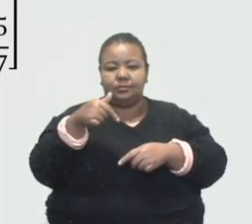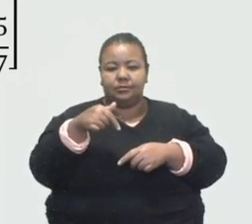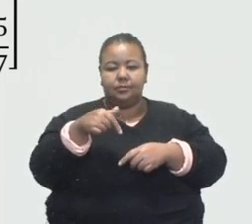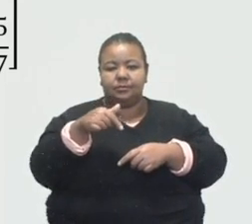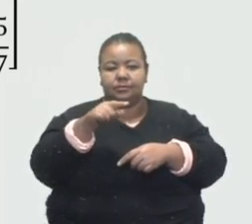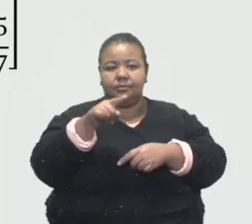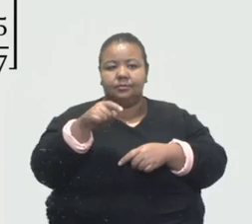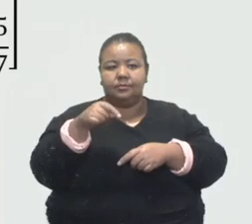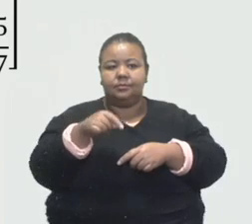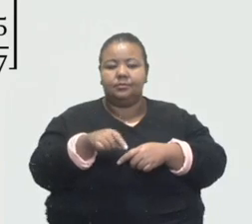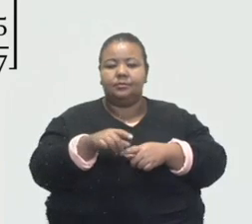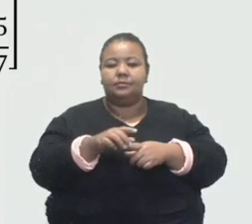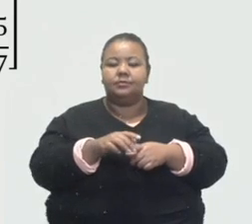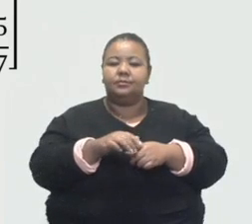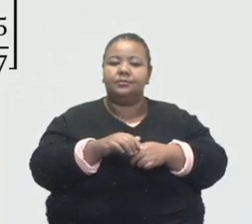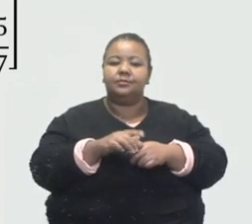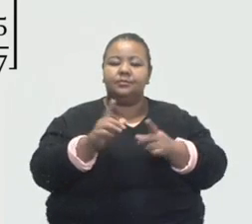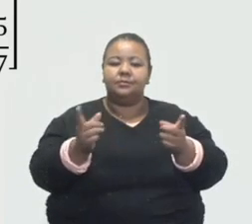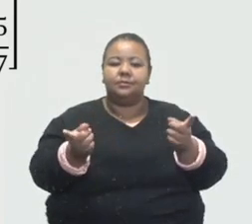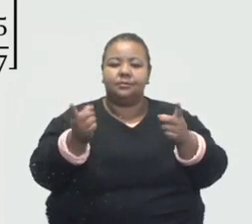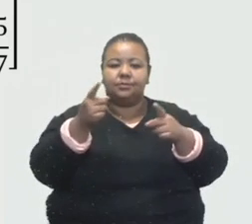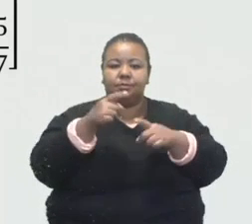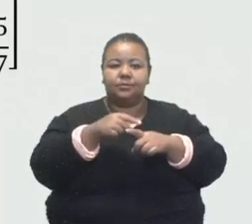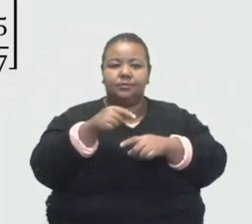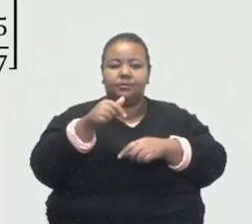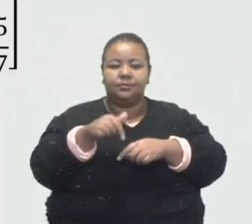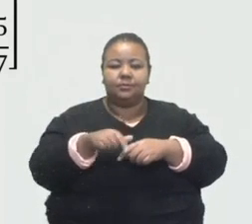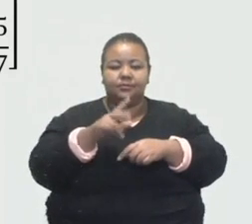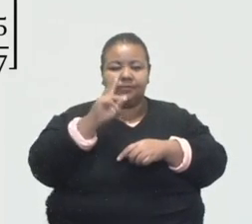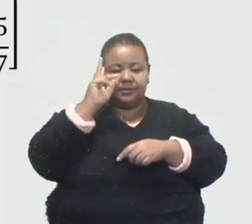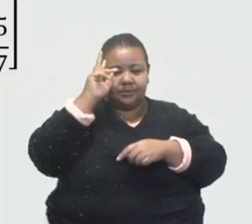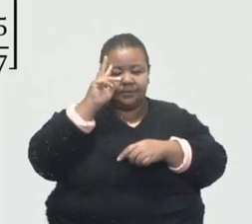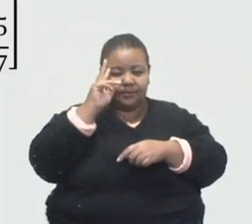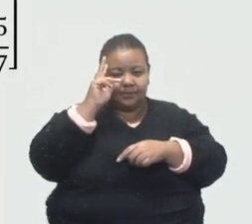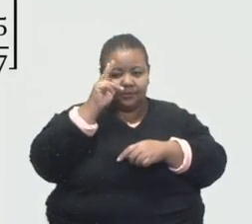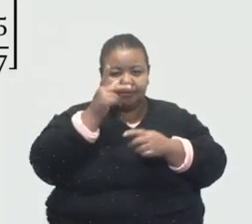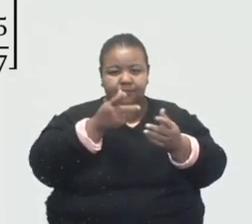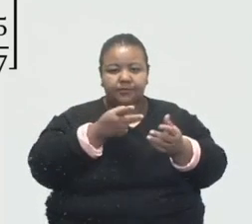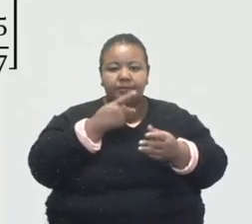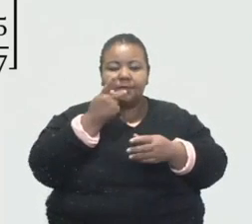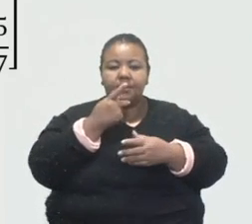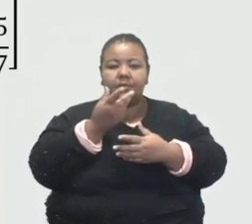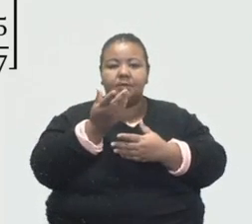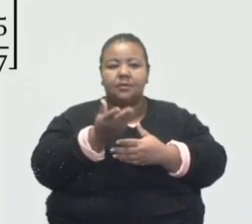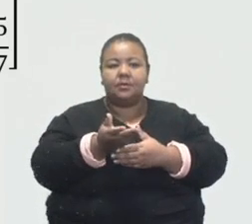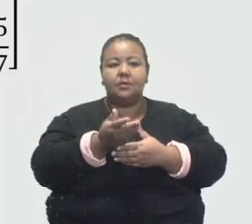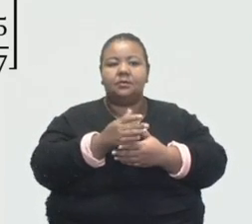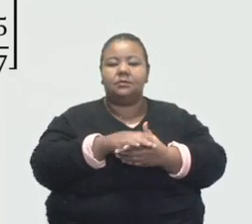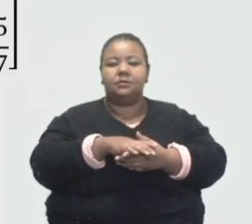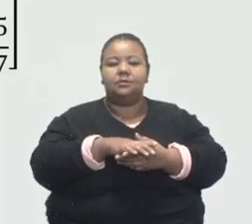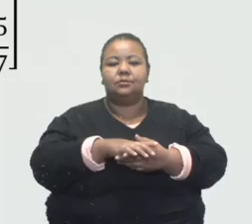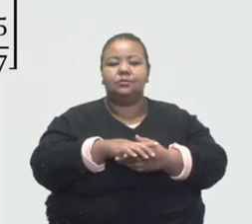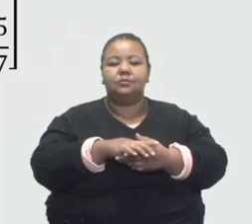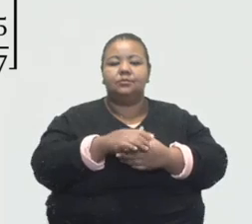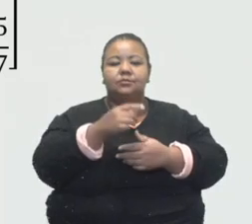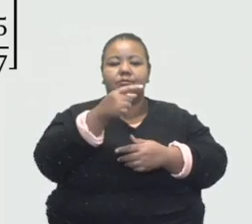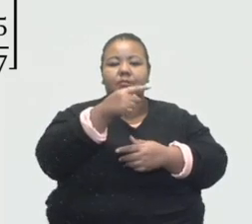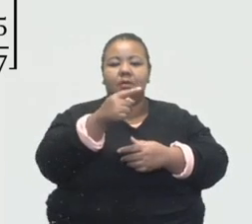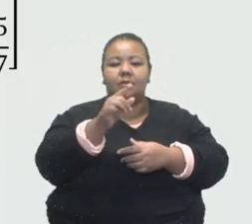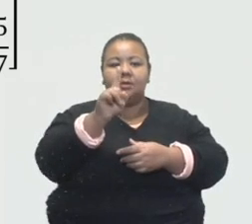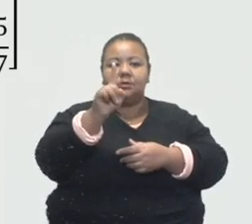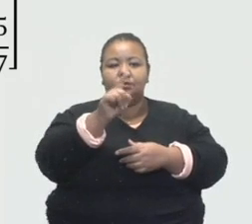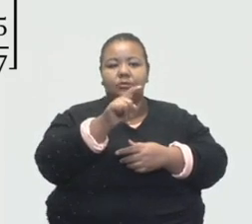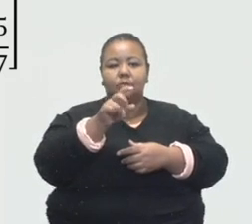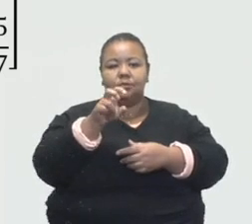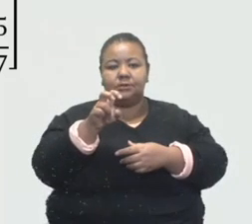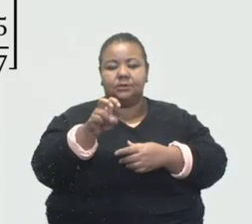é igual, a gente vai trocar a ordem aqui, lembra-se dessa relação que eu trouxe para você? Menos 1 e 5,